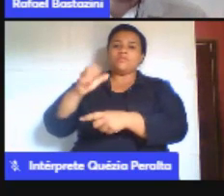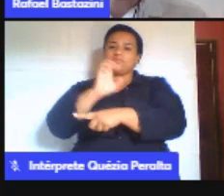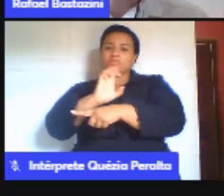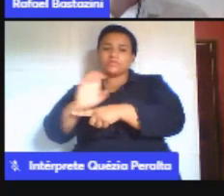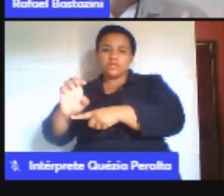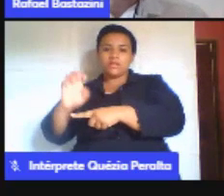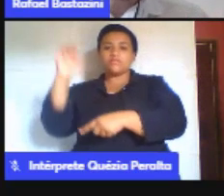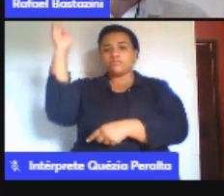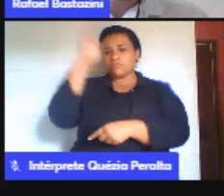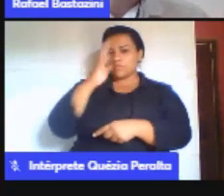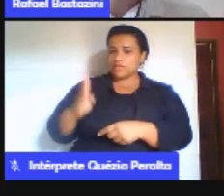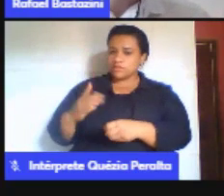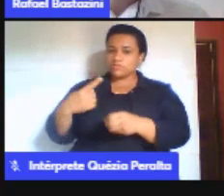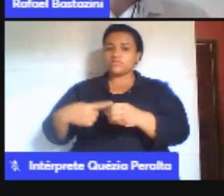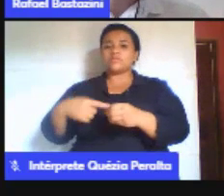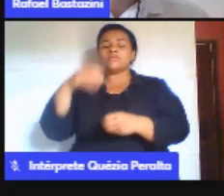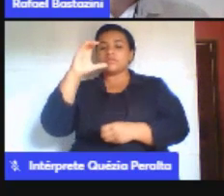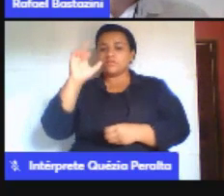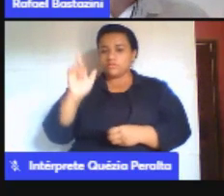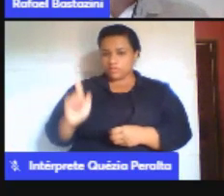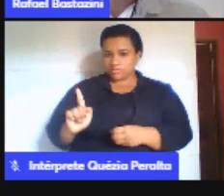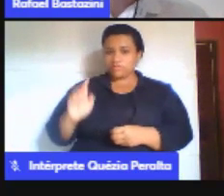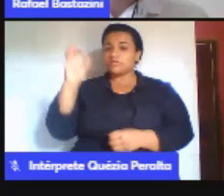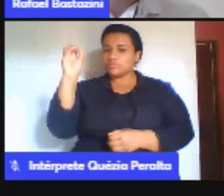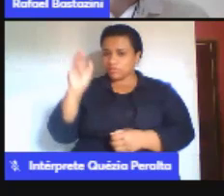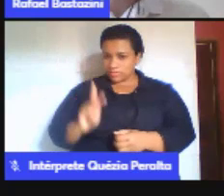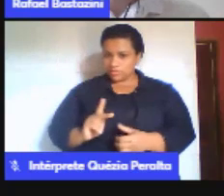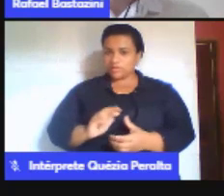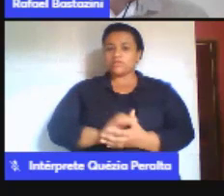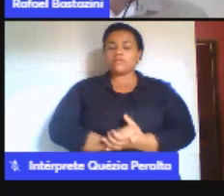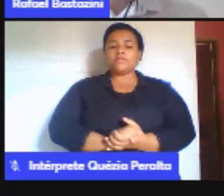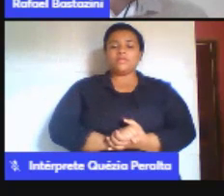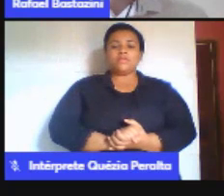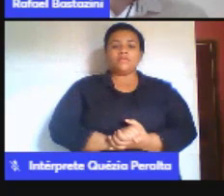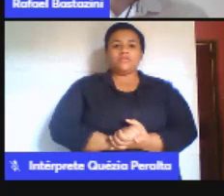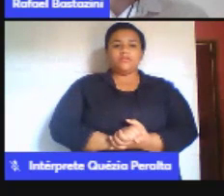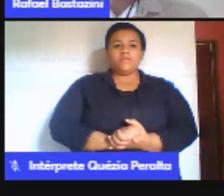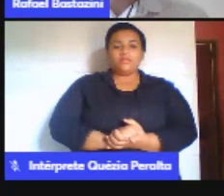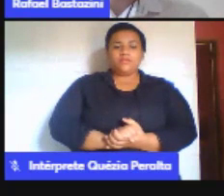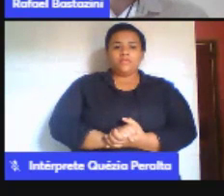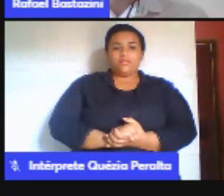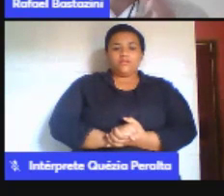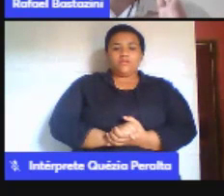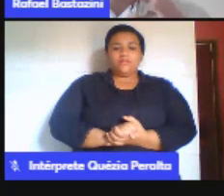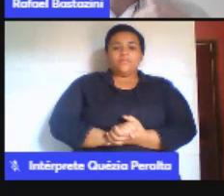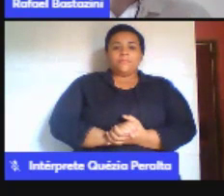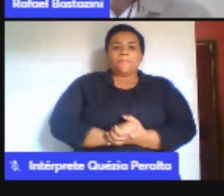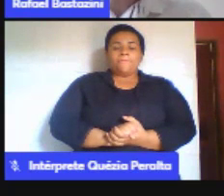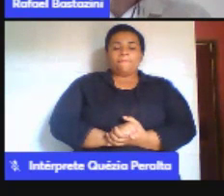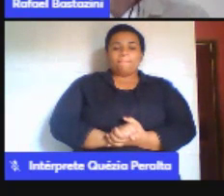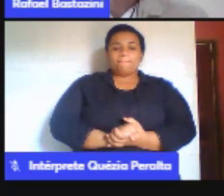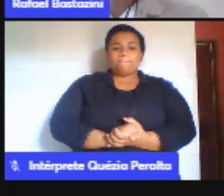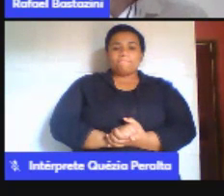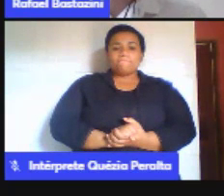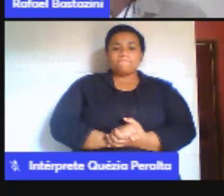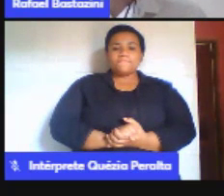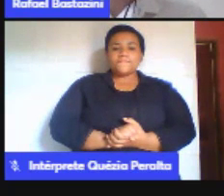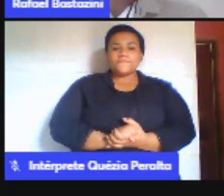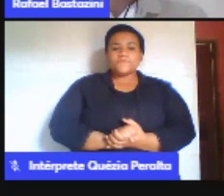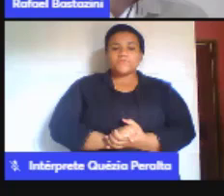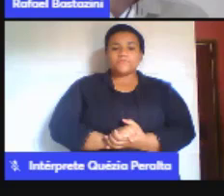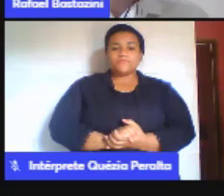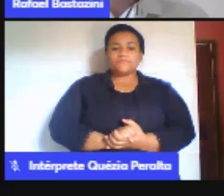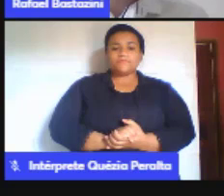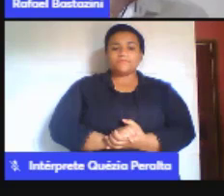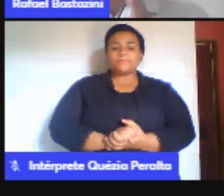Campo Grande. Beleza? Seguimos, então, agora para uma possível interpretação